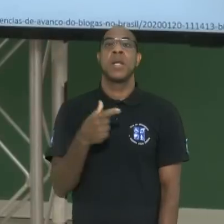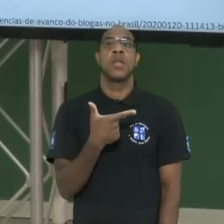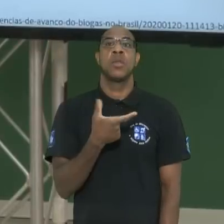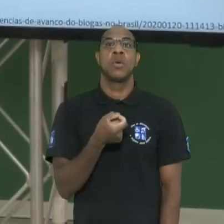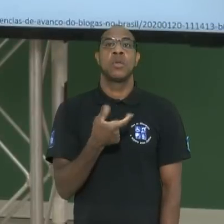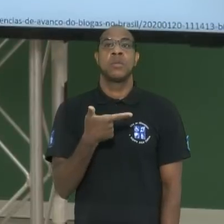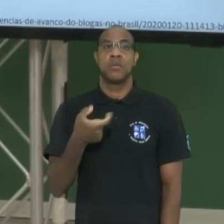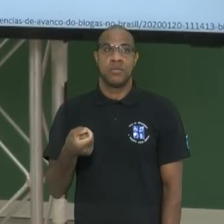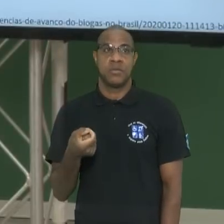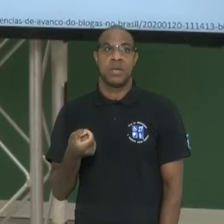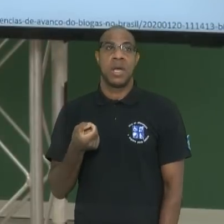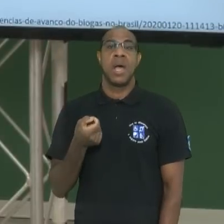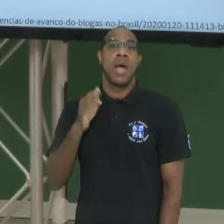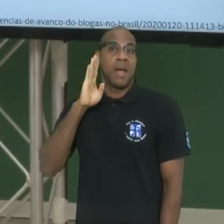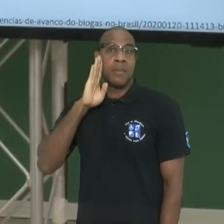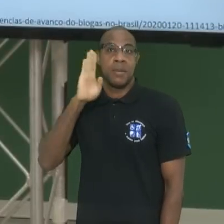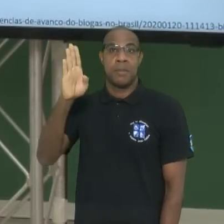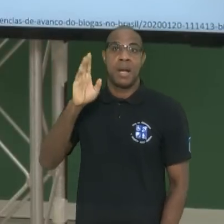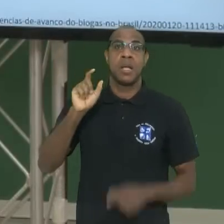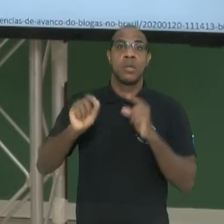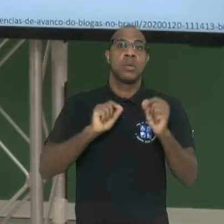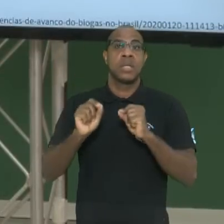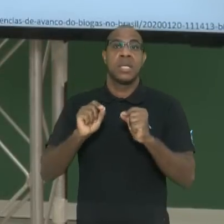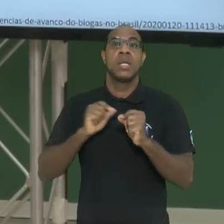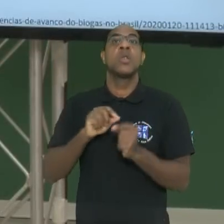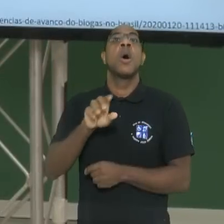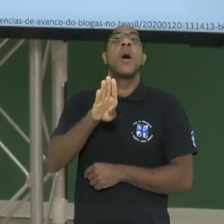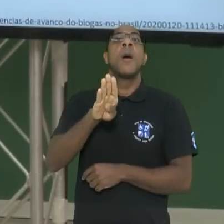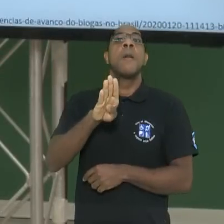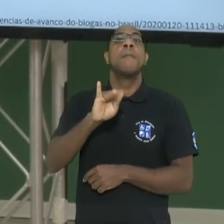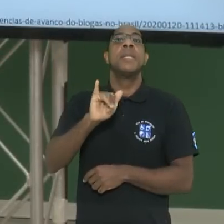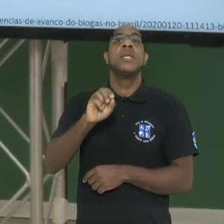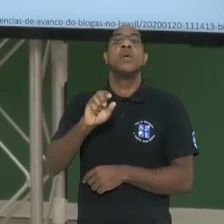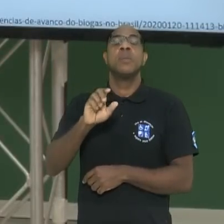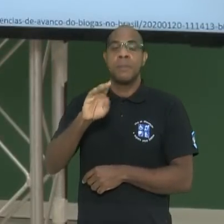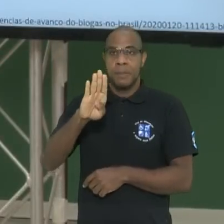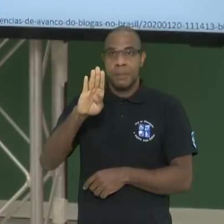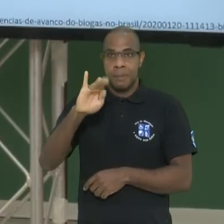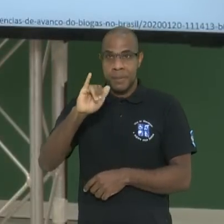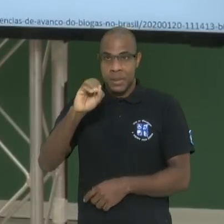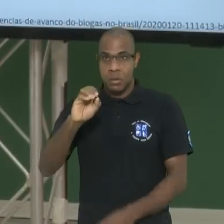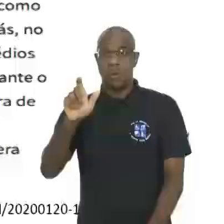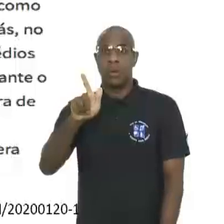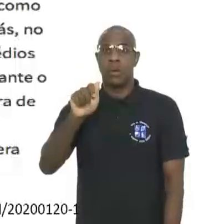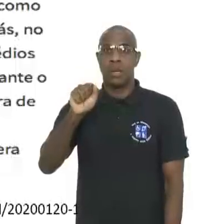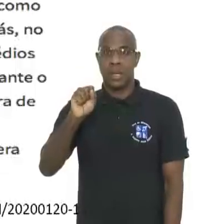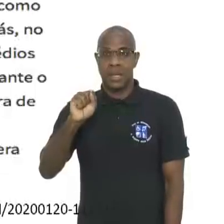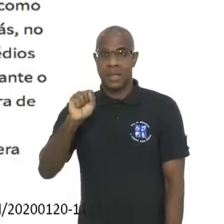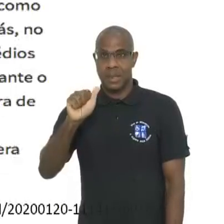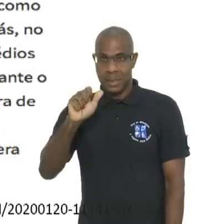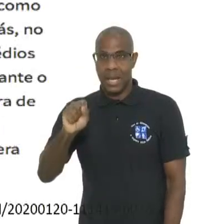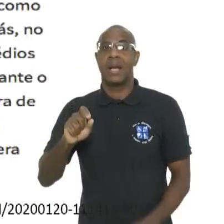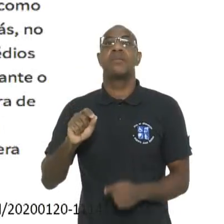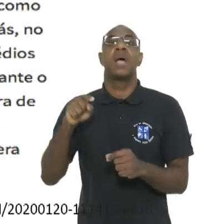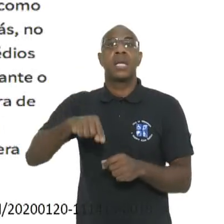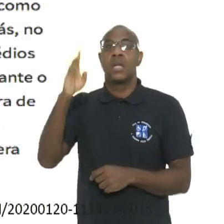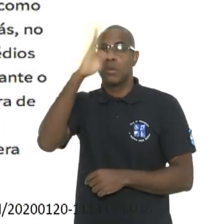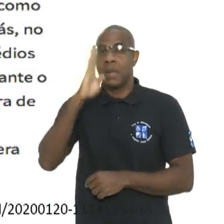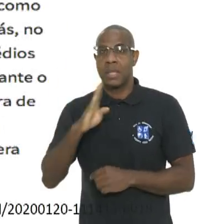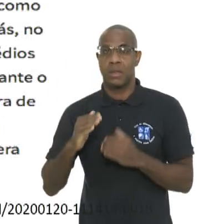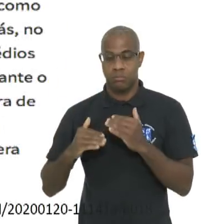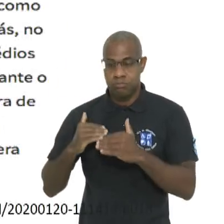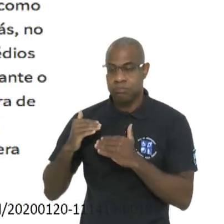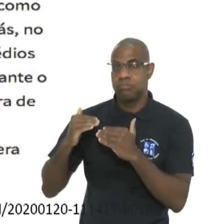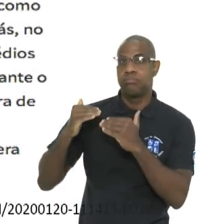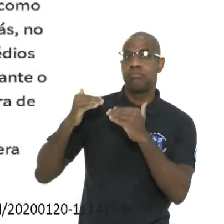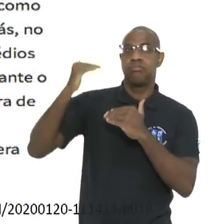2020 e as principais tendências de avanço do biogás no Brasil. O ano começou com muita expectativa para o